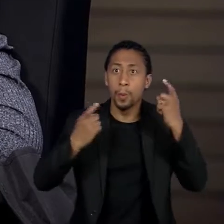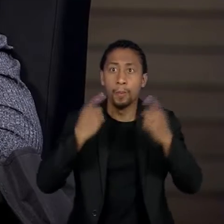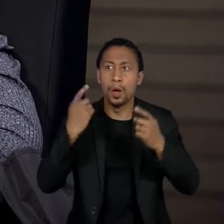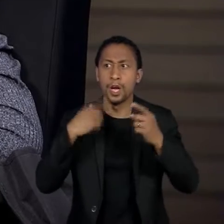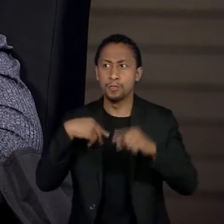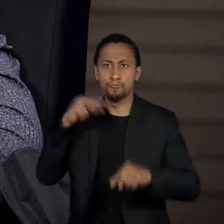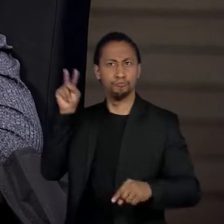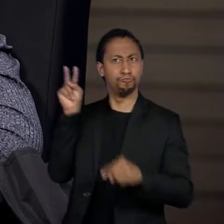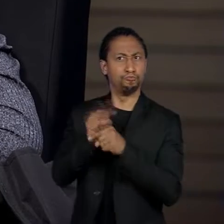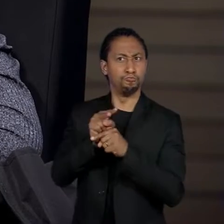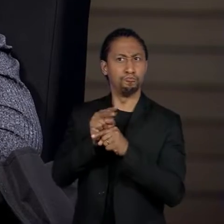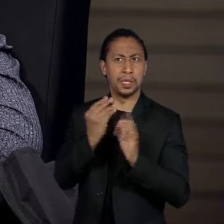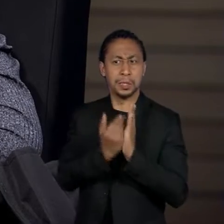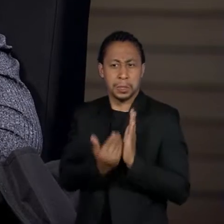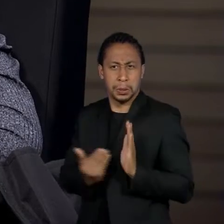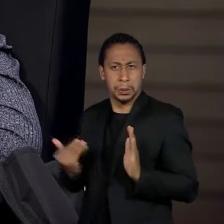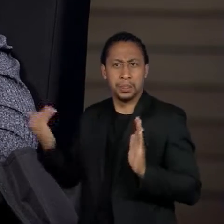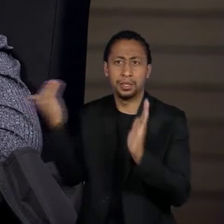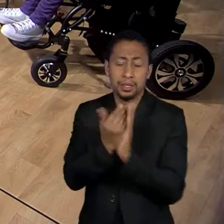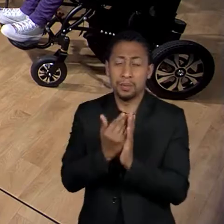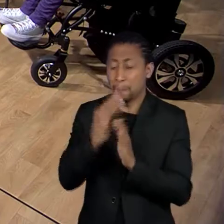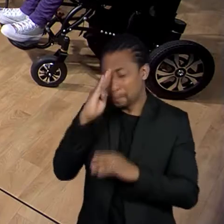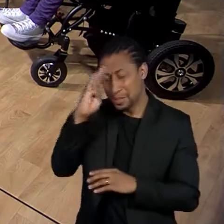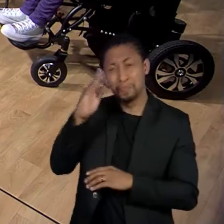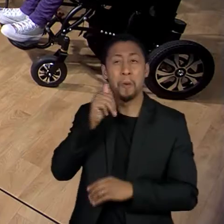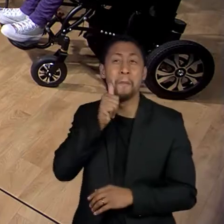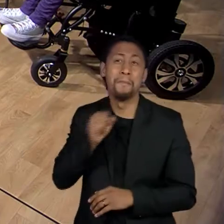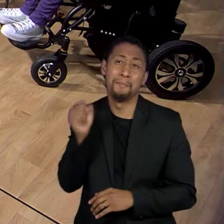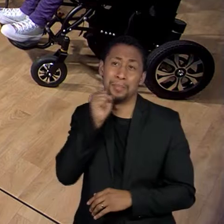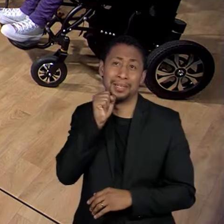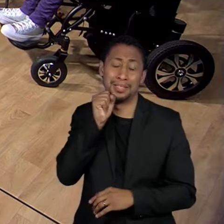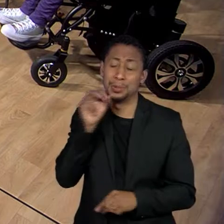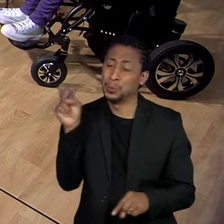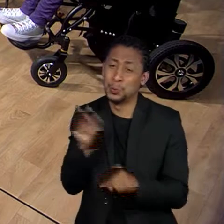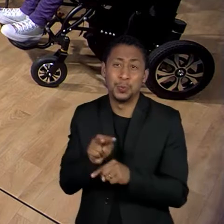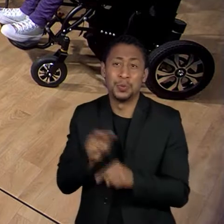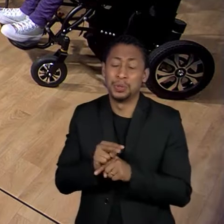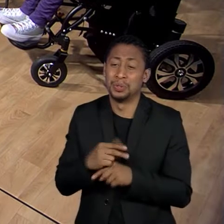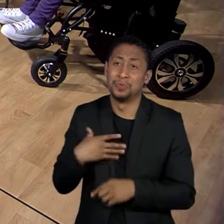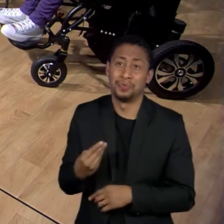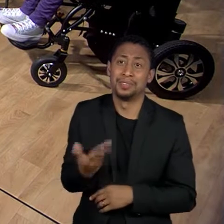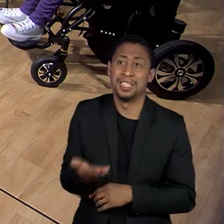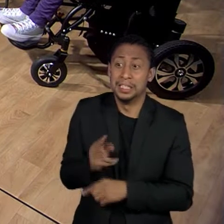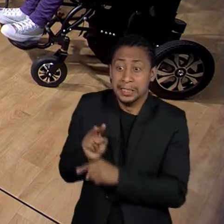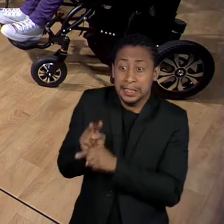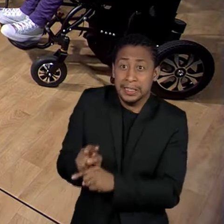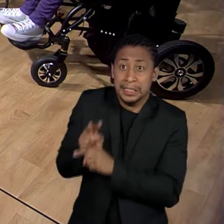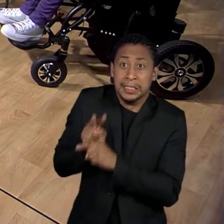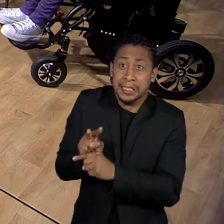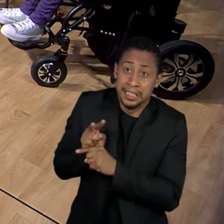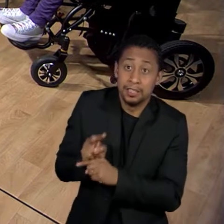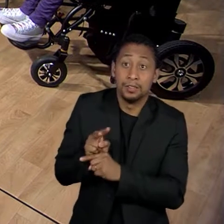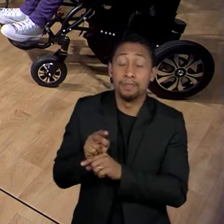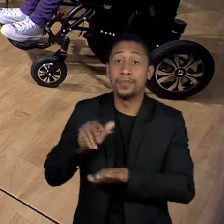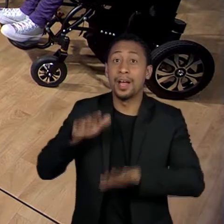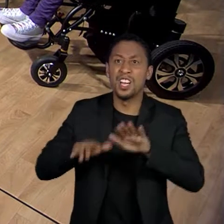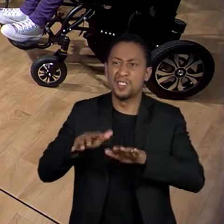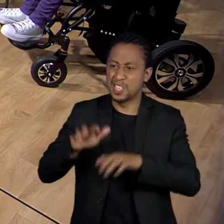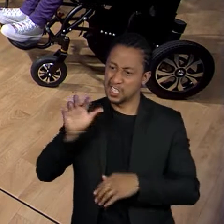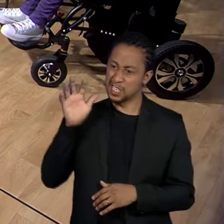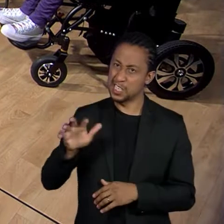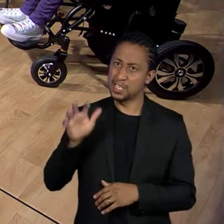com o filho, as mães principalmente, ou seja, de até deixar na nossa cabeça que nós